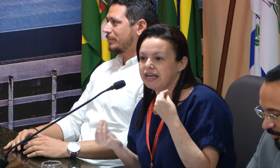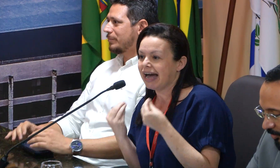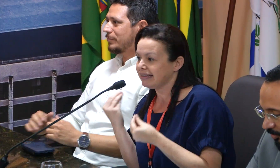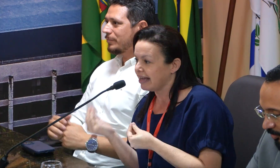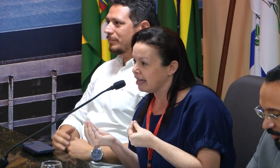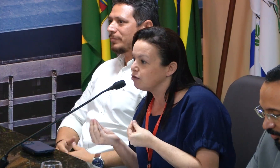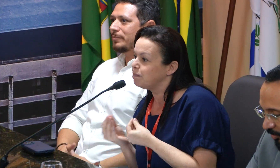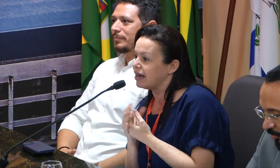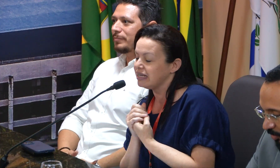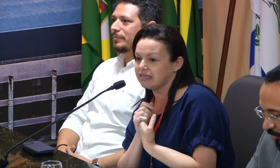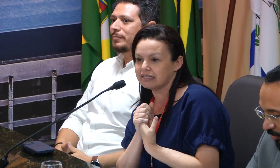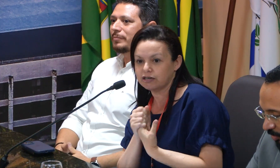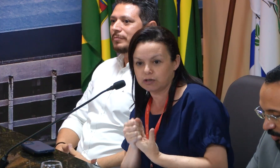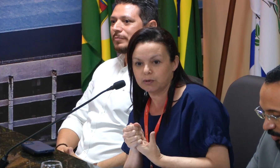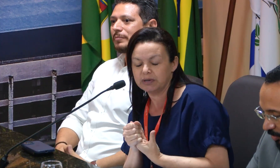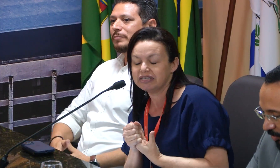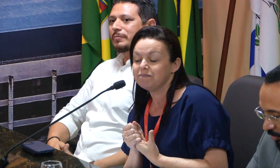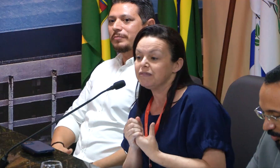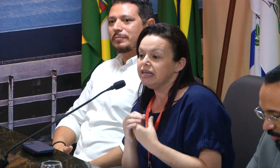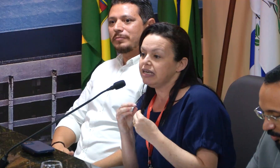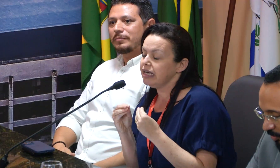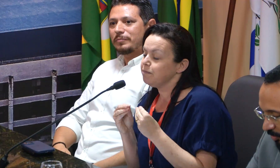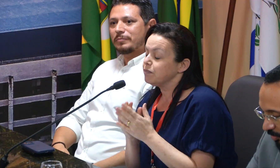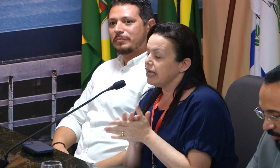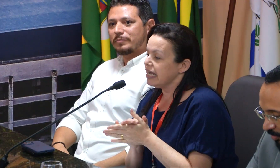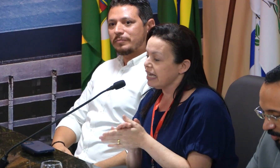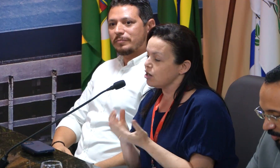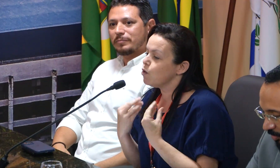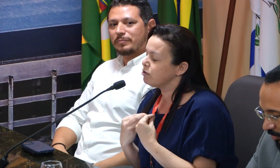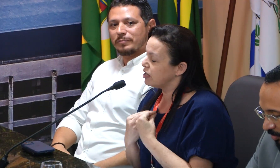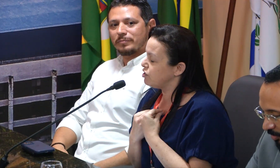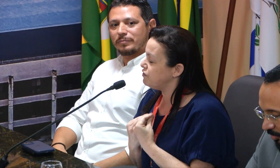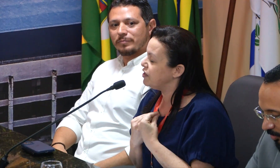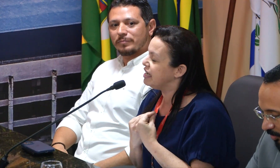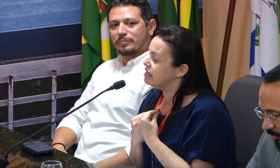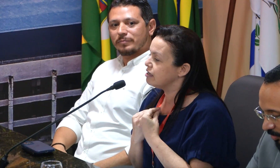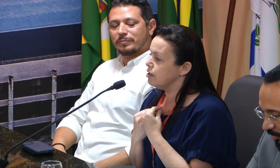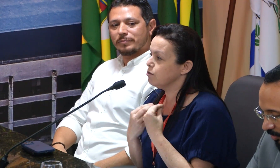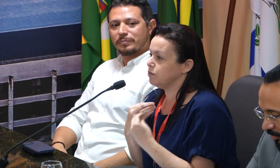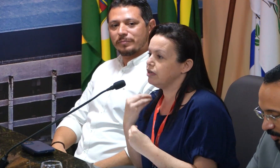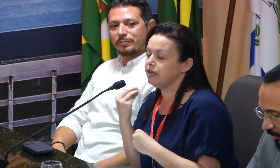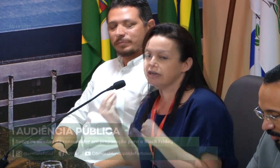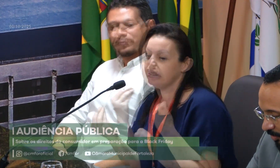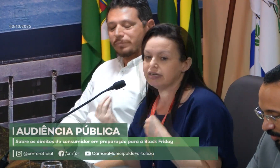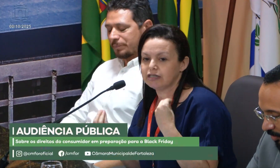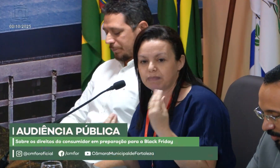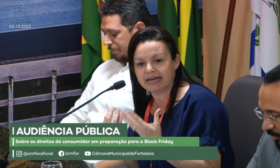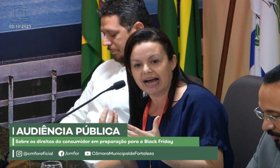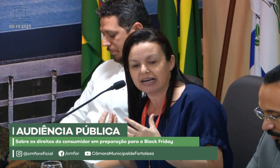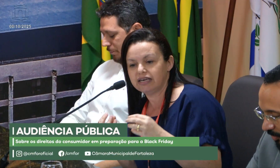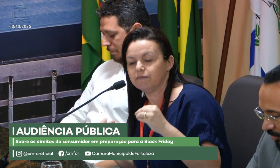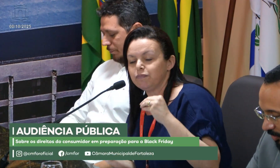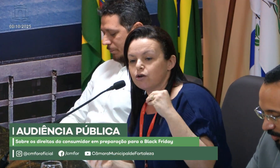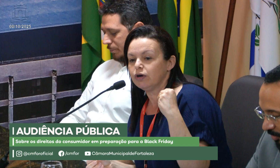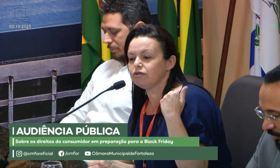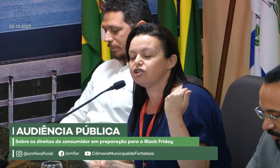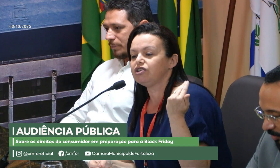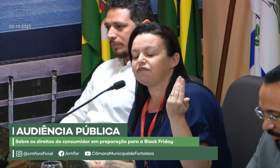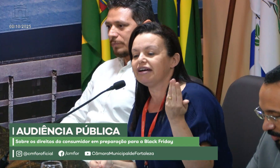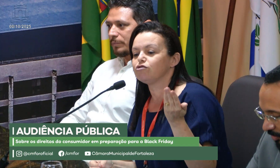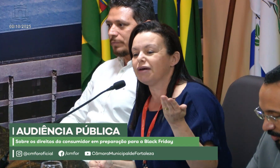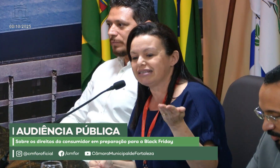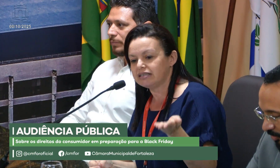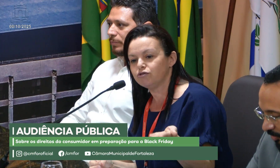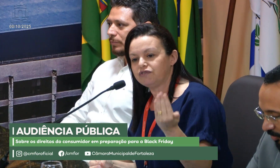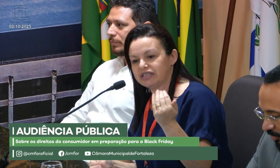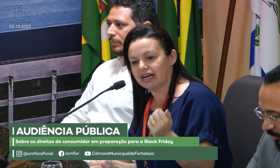precisa ficar atento para essas questões e enquanto a GFIS, eu queria explicar que quando a gente faz